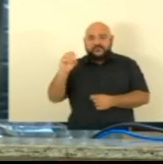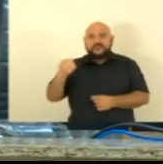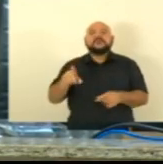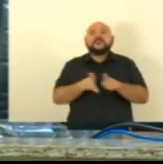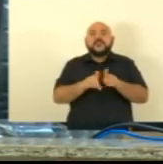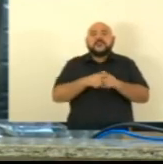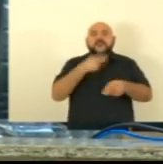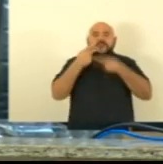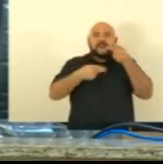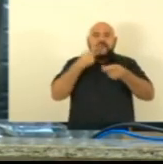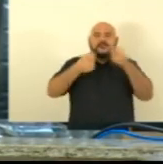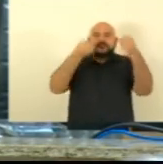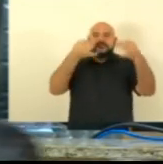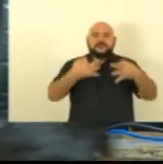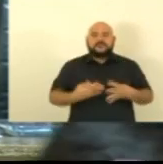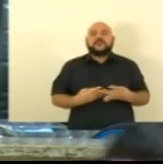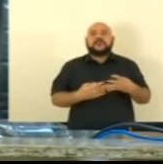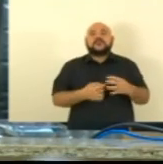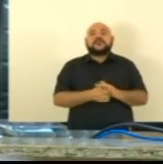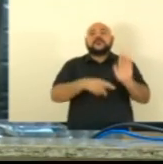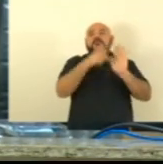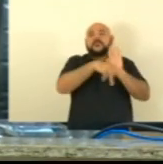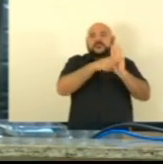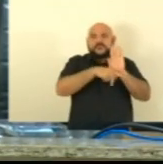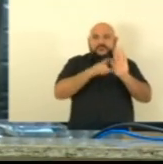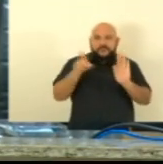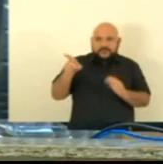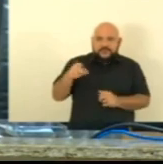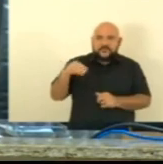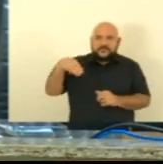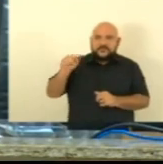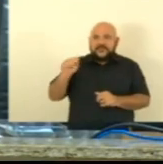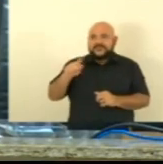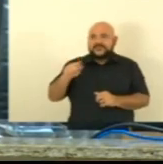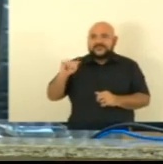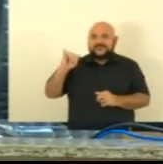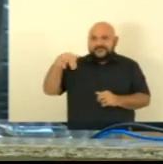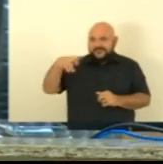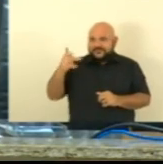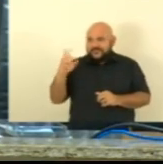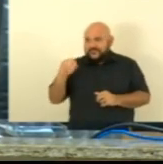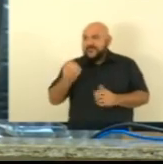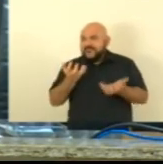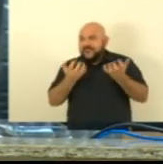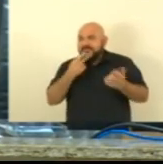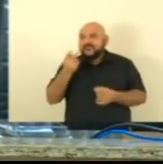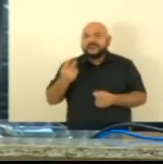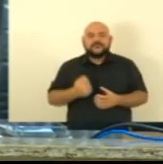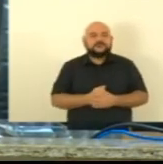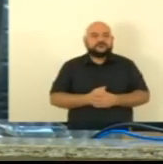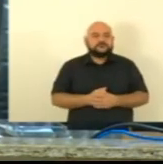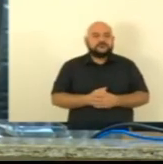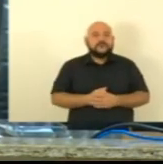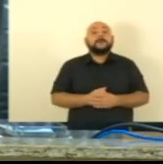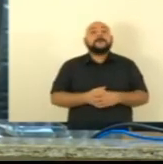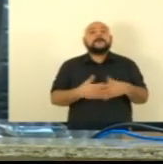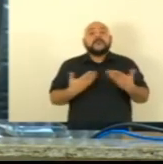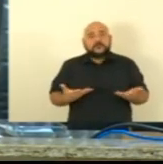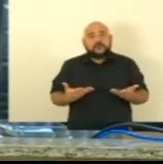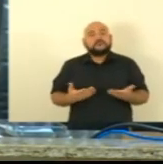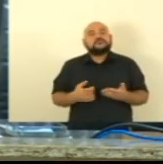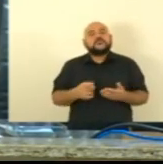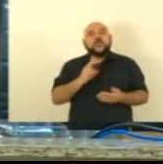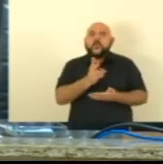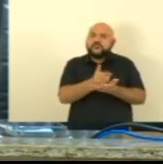e à emenda. Eu pergunto, deputado Mazinho, se está em condições de relatar ou se quer se prevalecer do prazo. Presidente, o item 8 da pauta, eu vou manter o prazo regimental.